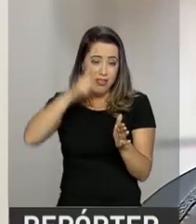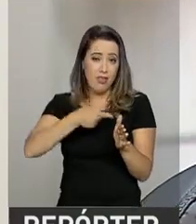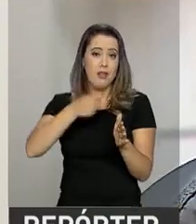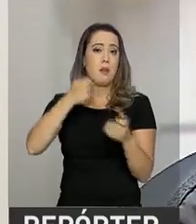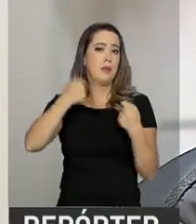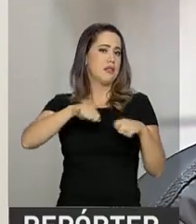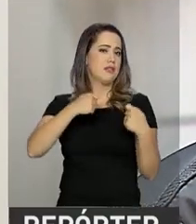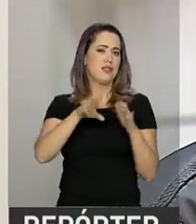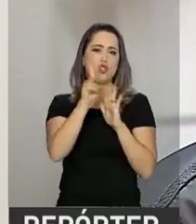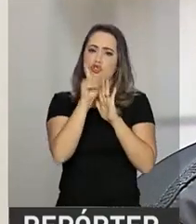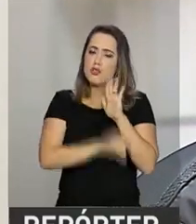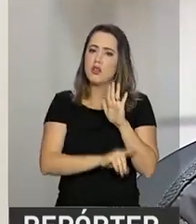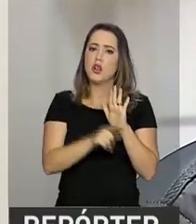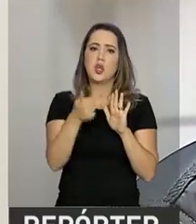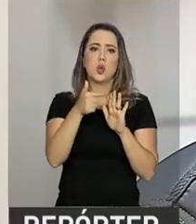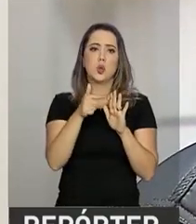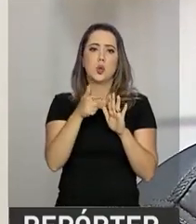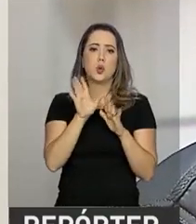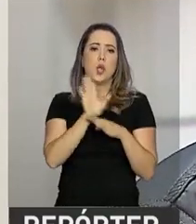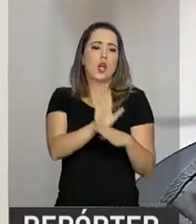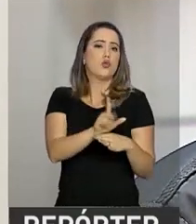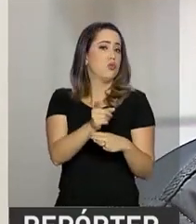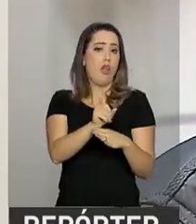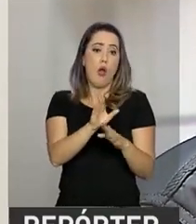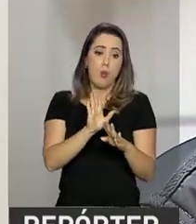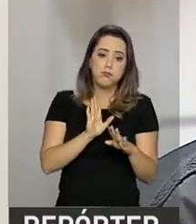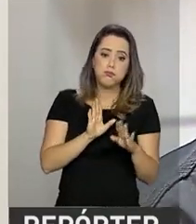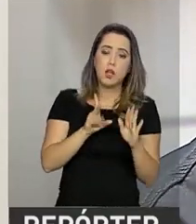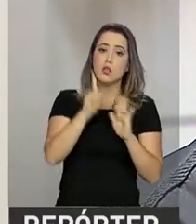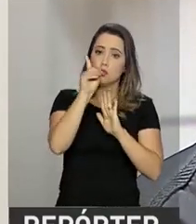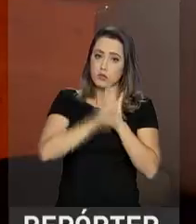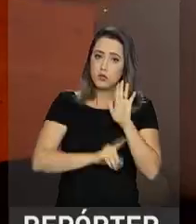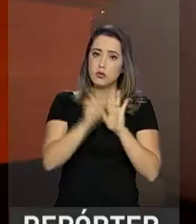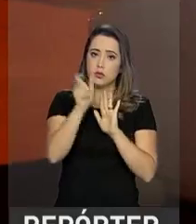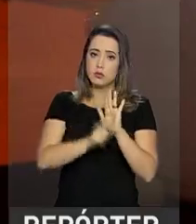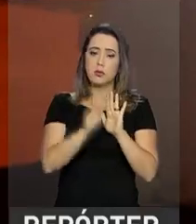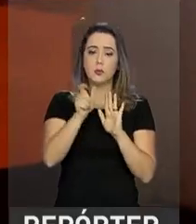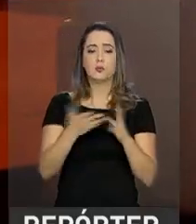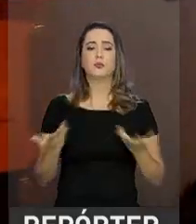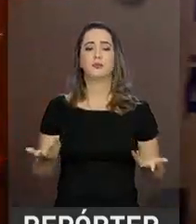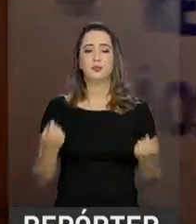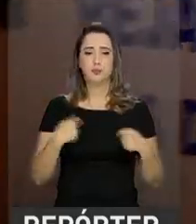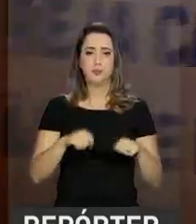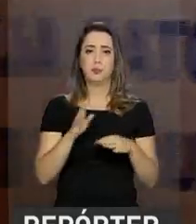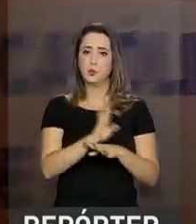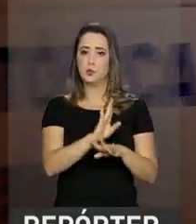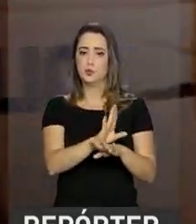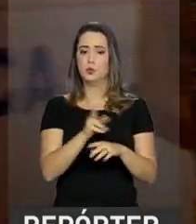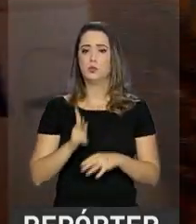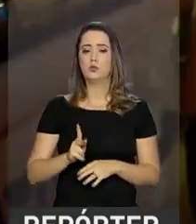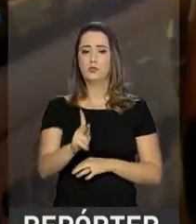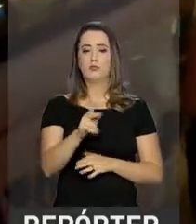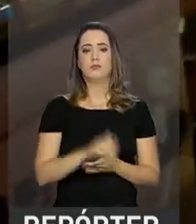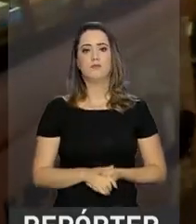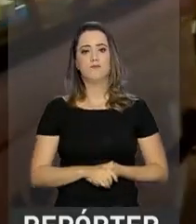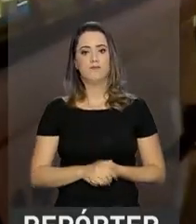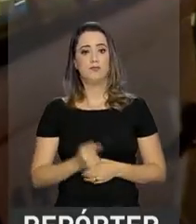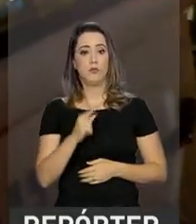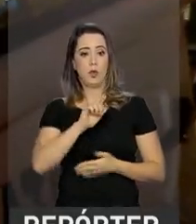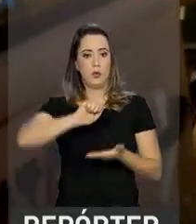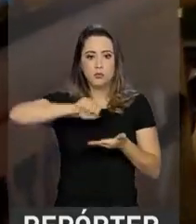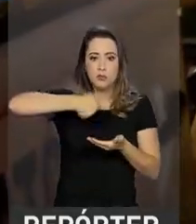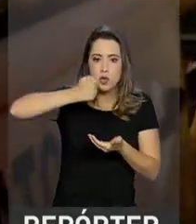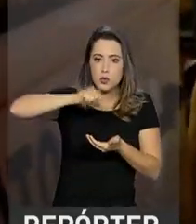Não há mérito em ajudar. Há demérito em não ajudar. Quando a sopa chega ao destino, especialmente